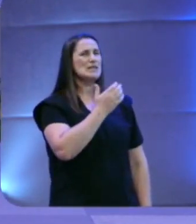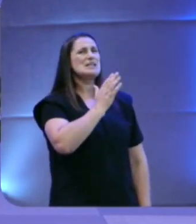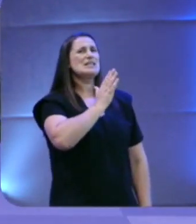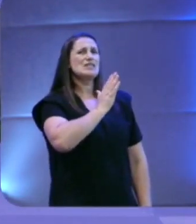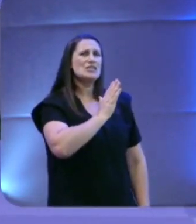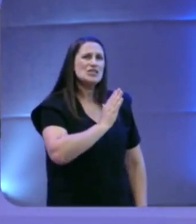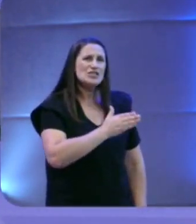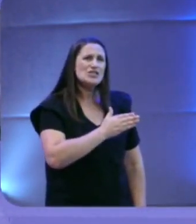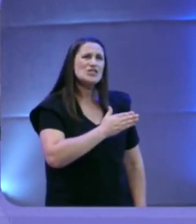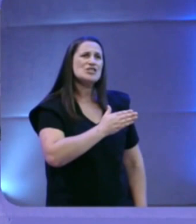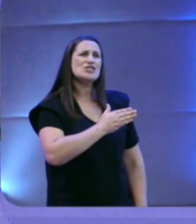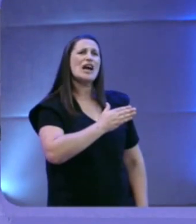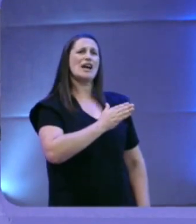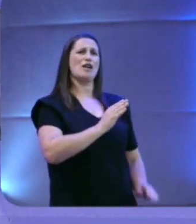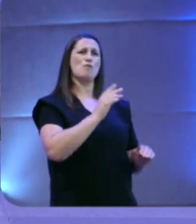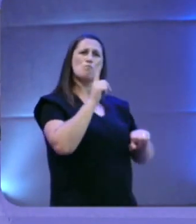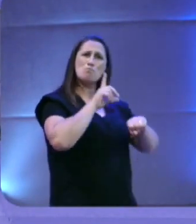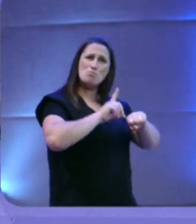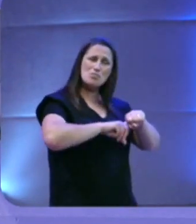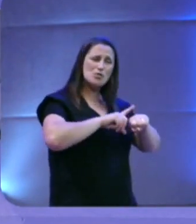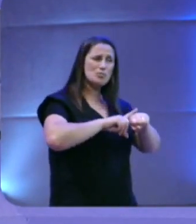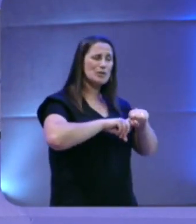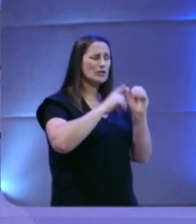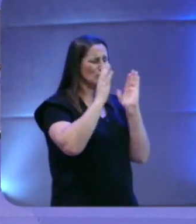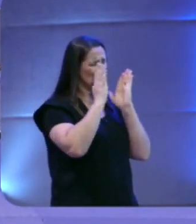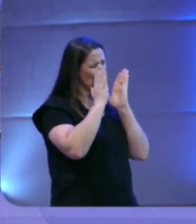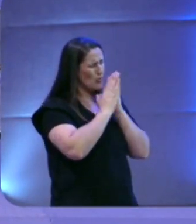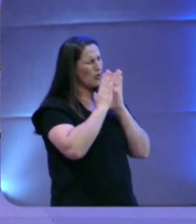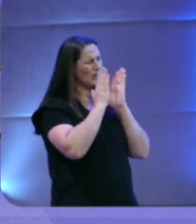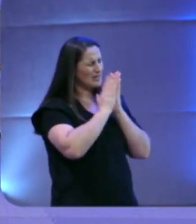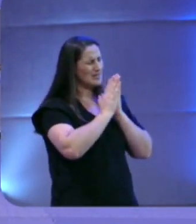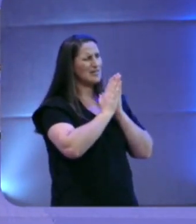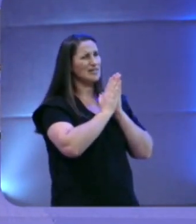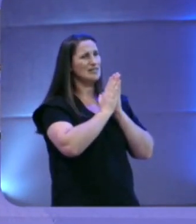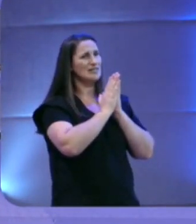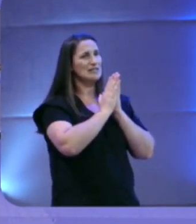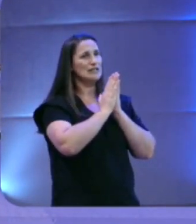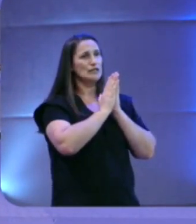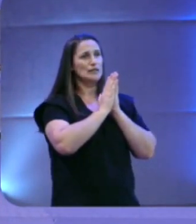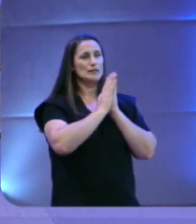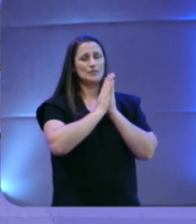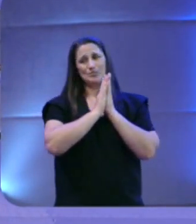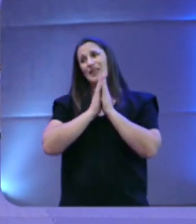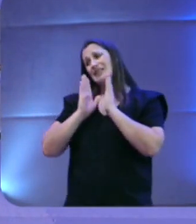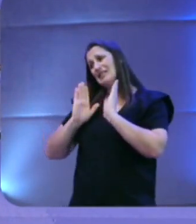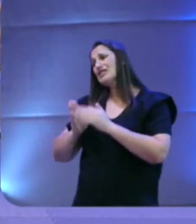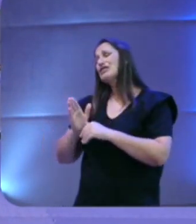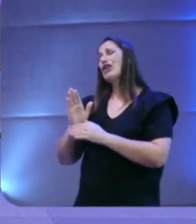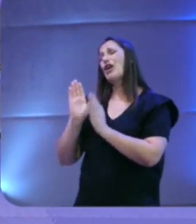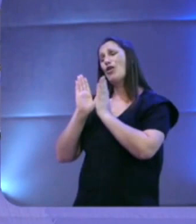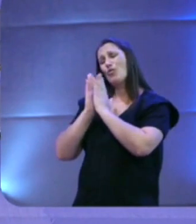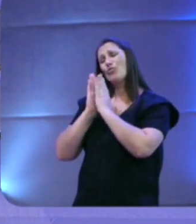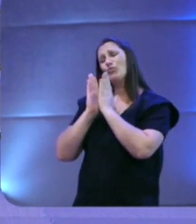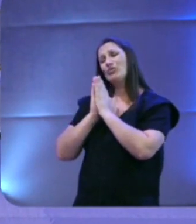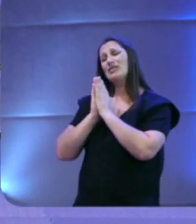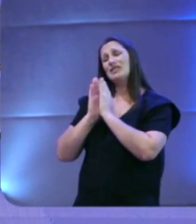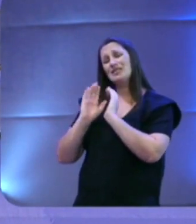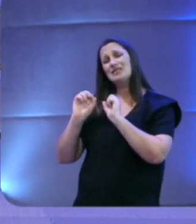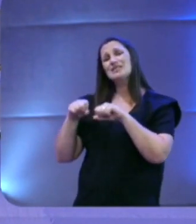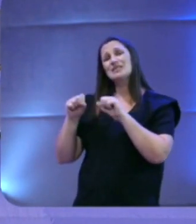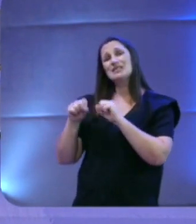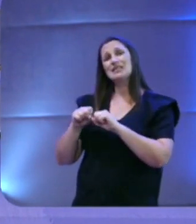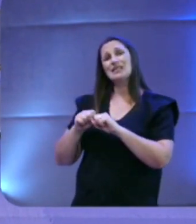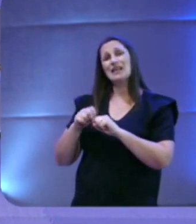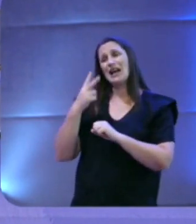um tempo específico orando por esse convite do pastor Pascoal? Eu falei: amor, orei todo dia, Deus não falou nada. Eu acho que a resposta não, né?